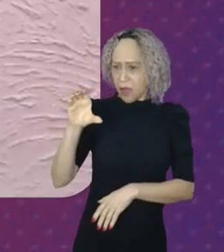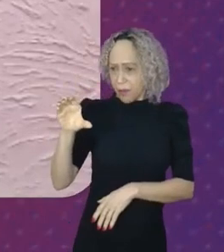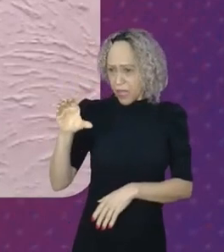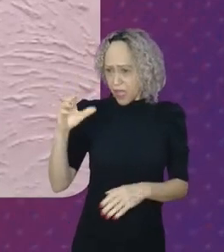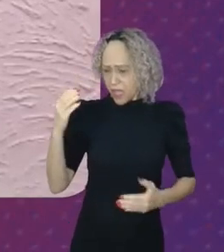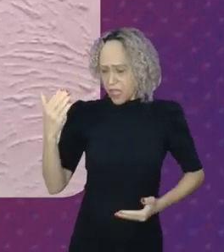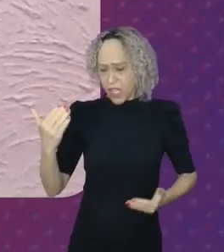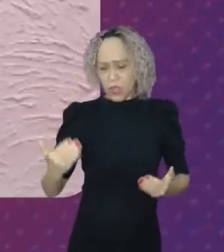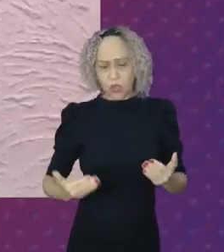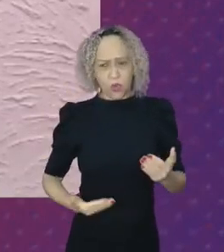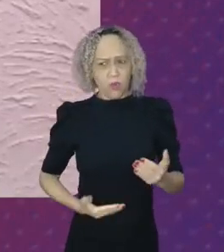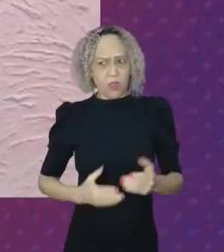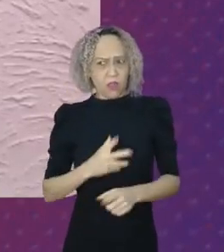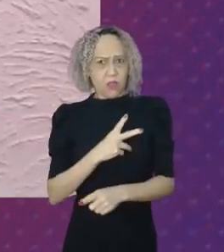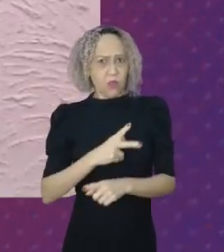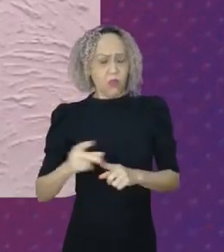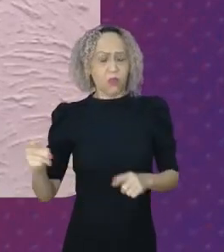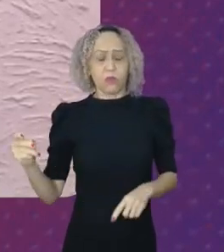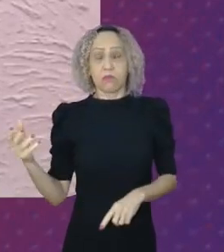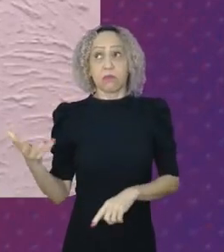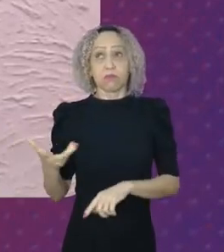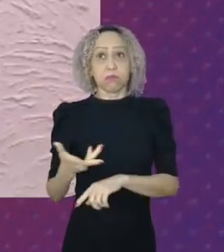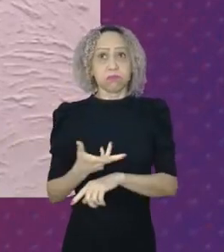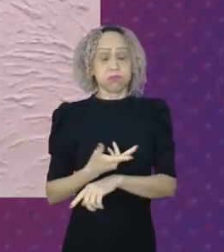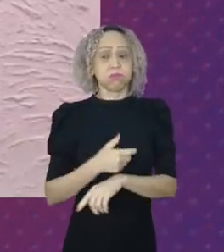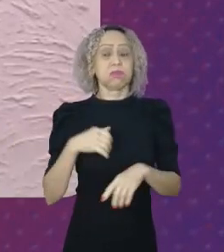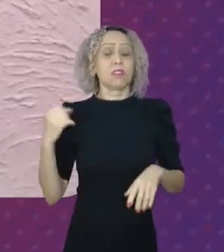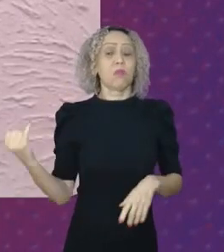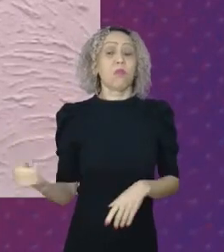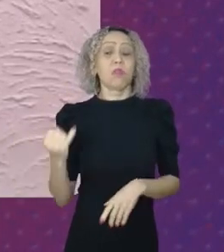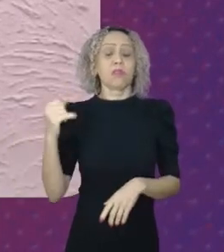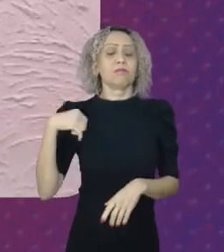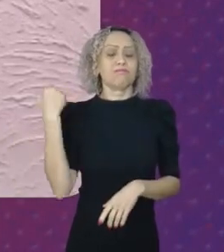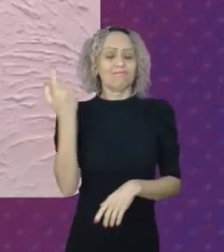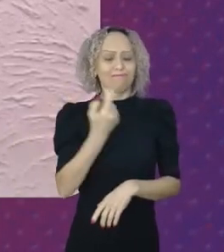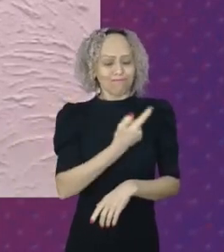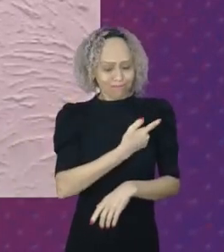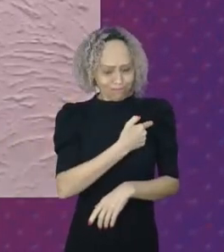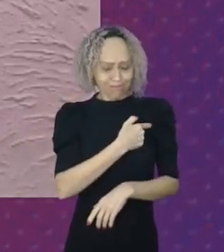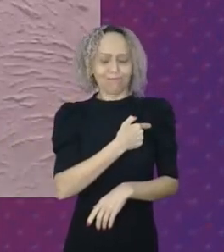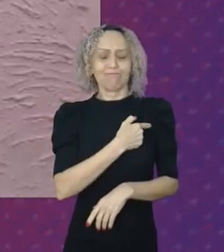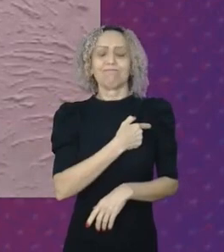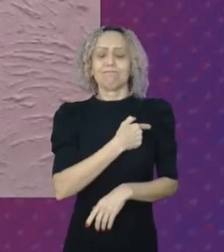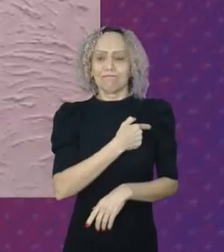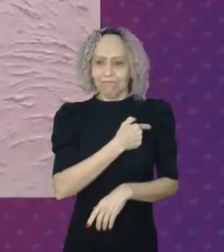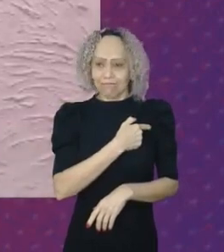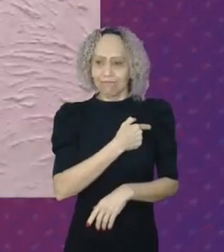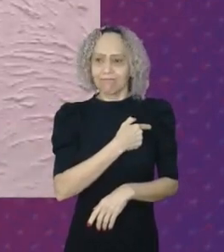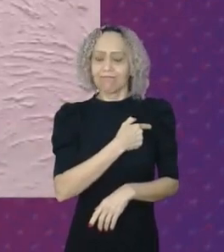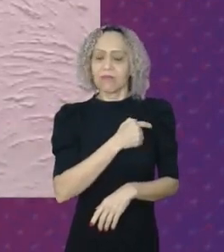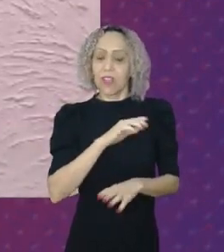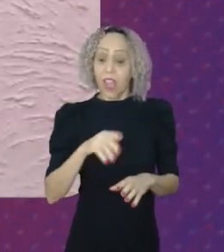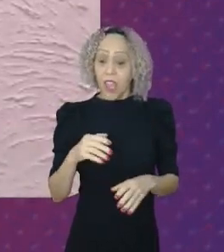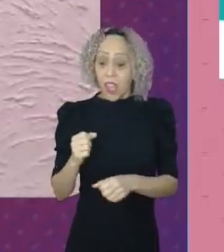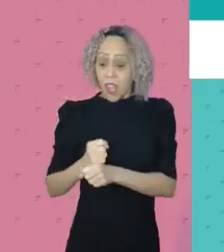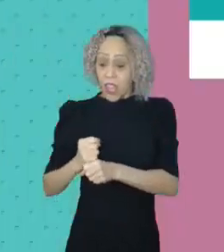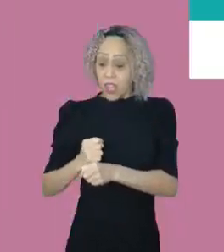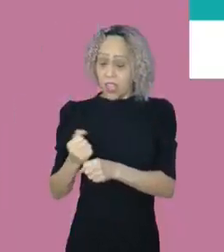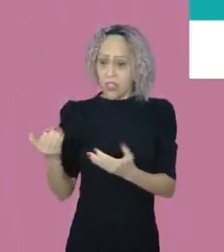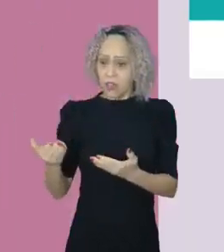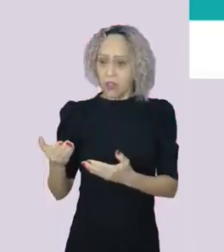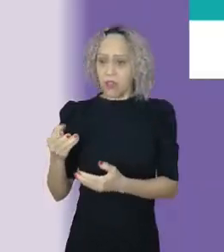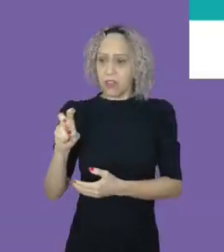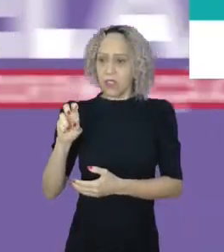uma conquista muito grande para a nossa categoria. E esse ano está fazendo 50 anos. É muito importante